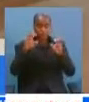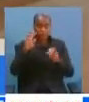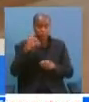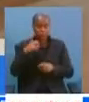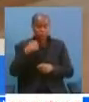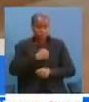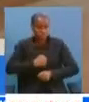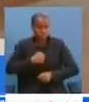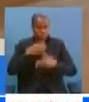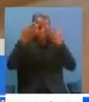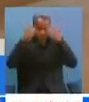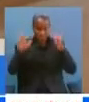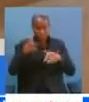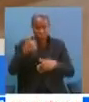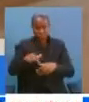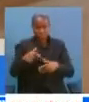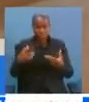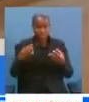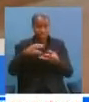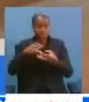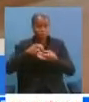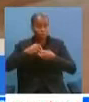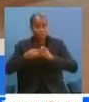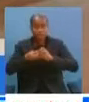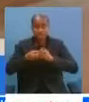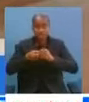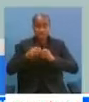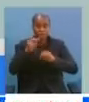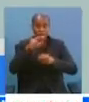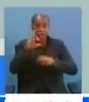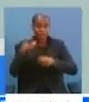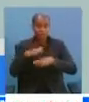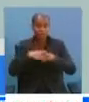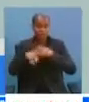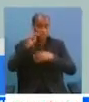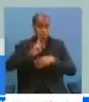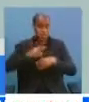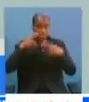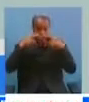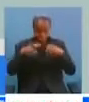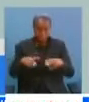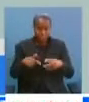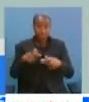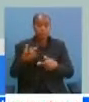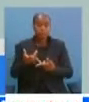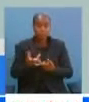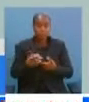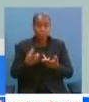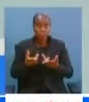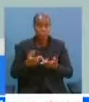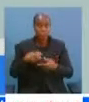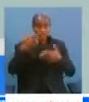Democracia. Estamos perante uma compilação de artigos feitos pela autora e investigadora sobre a democracia e